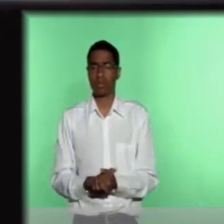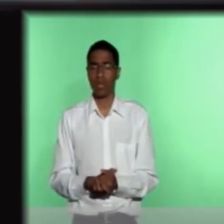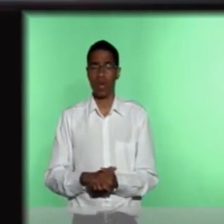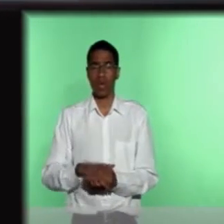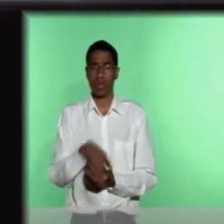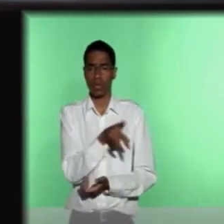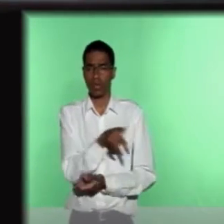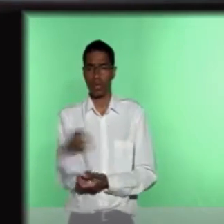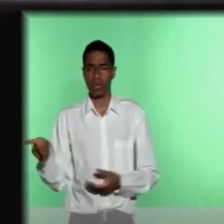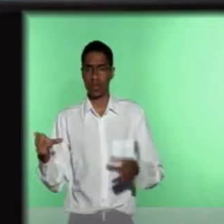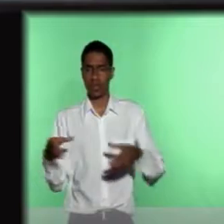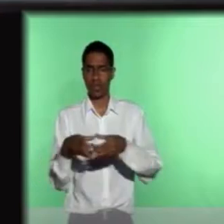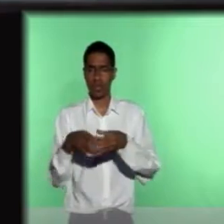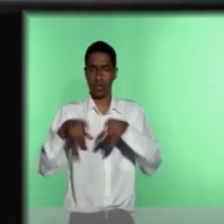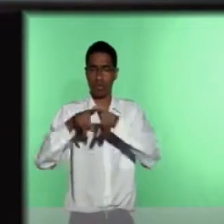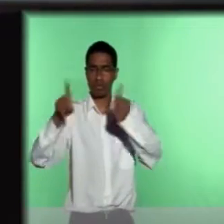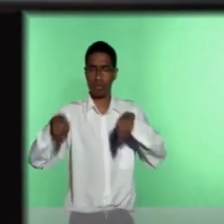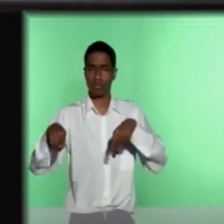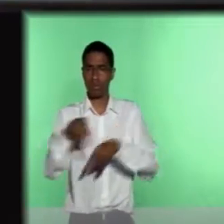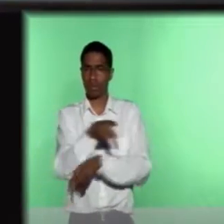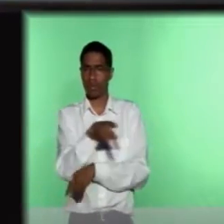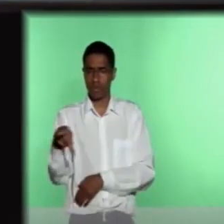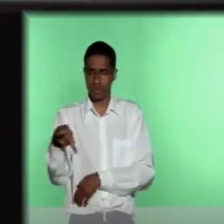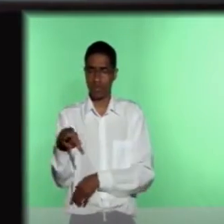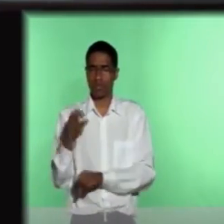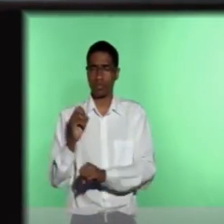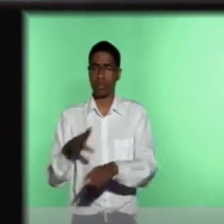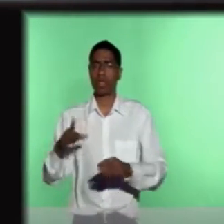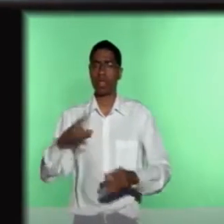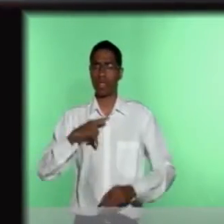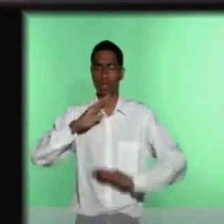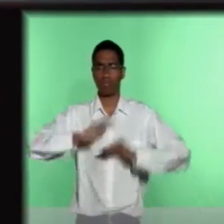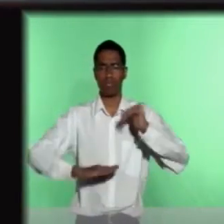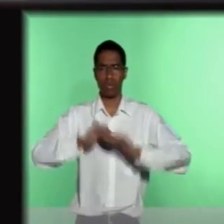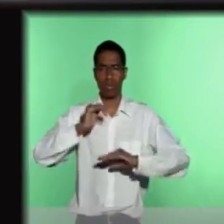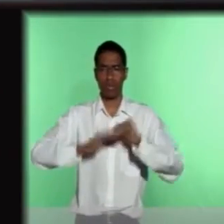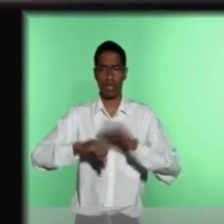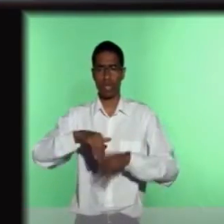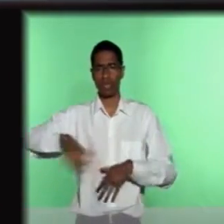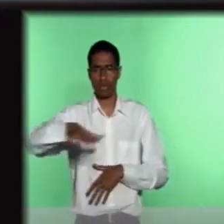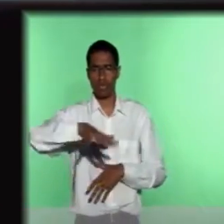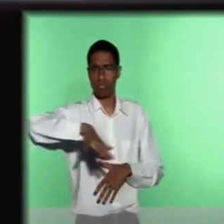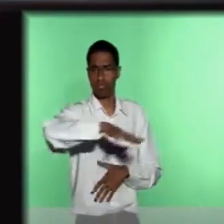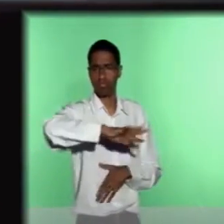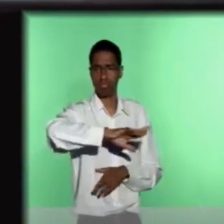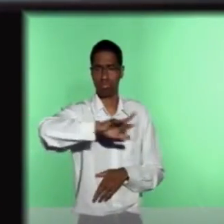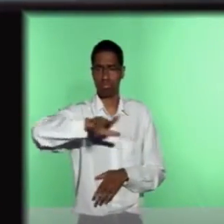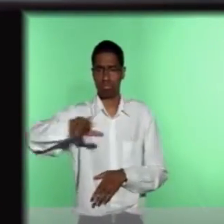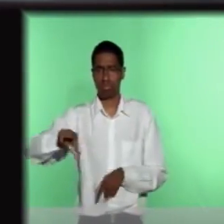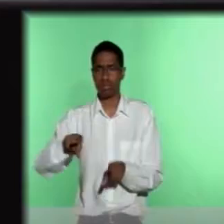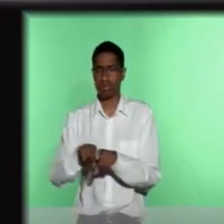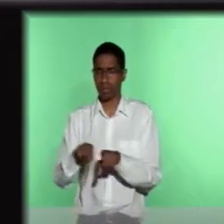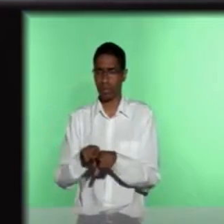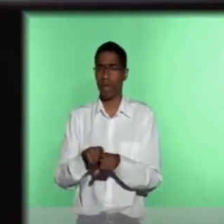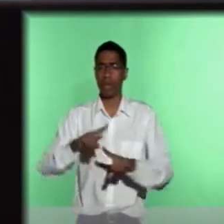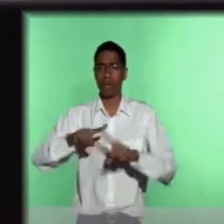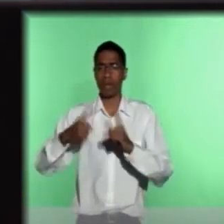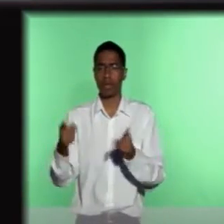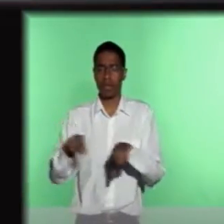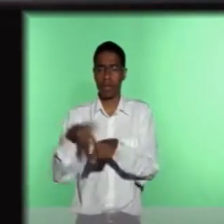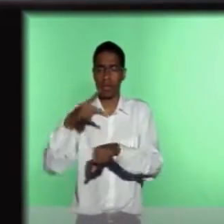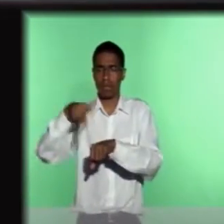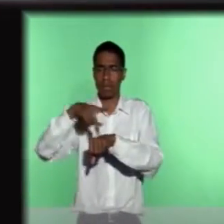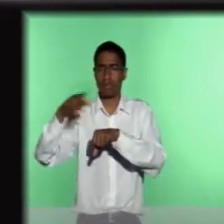docente, composto por profissionais, os termos são ruins para o caso brasileiro, mas foi o que é possível alcançar no nível internacional.